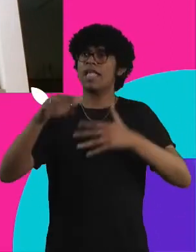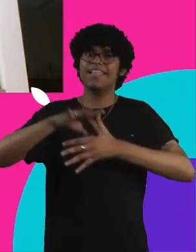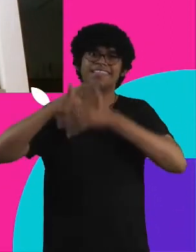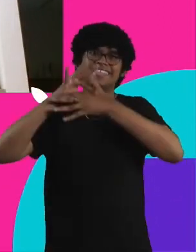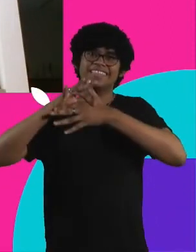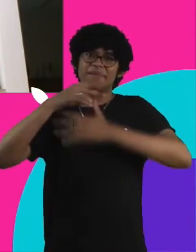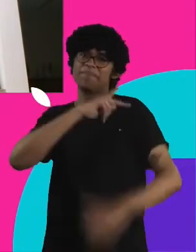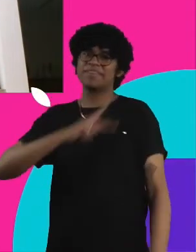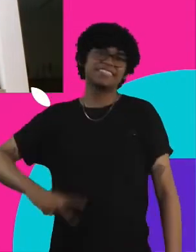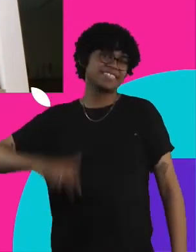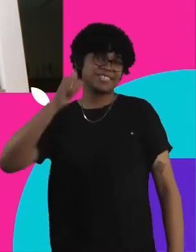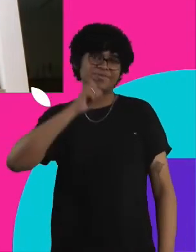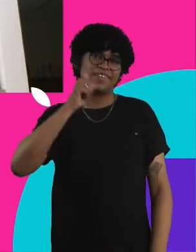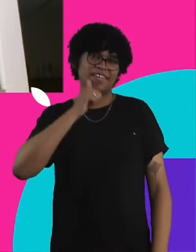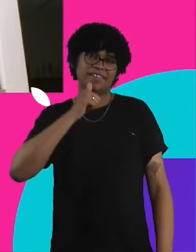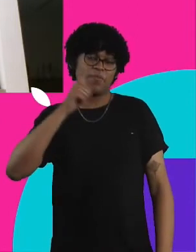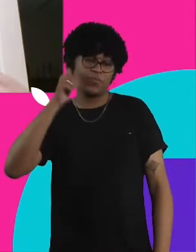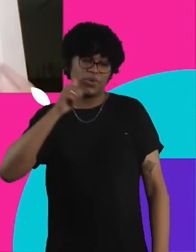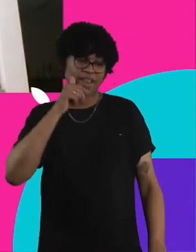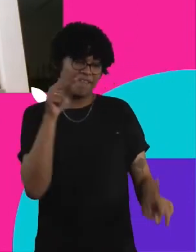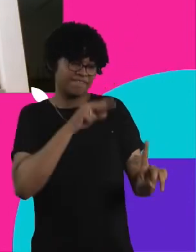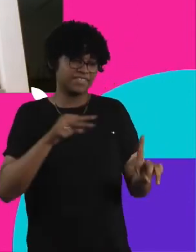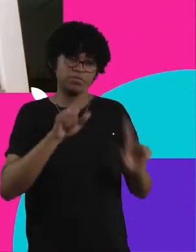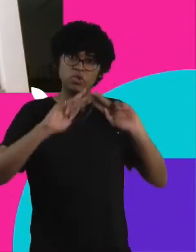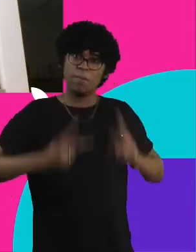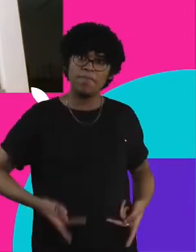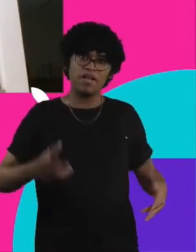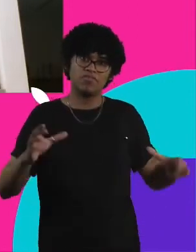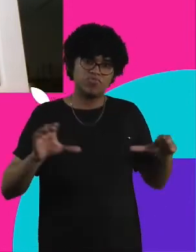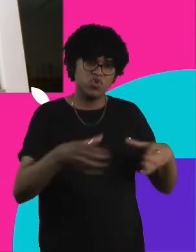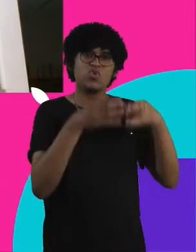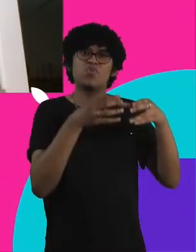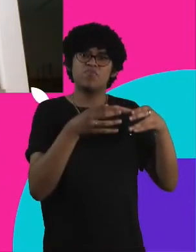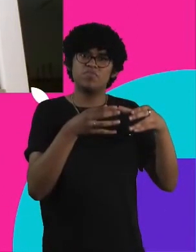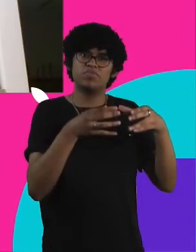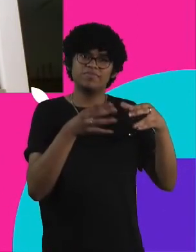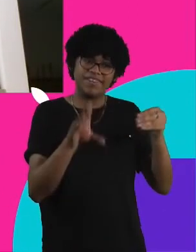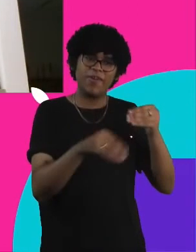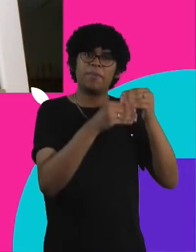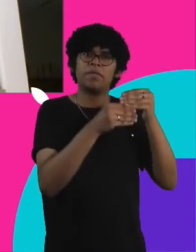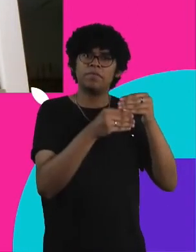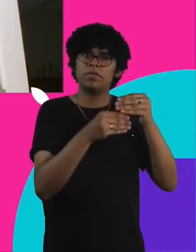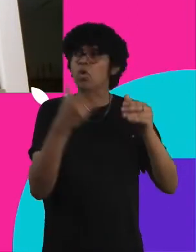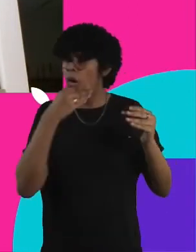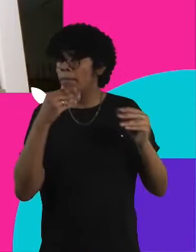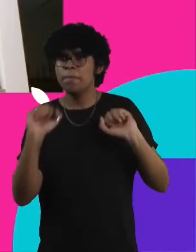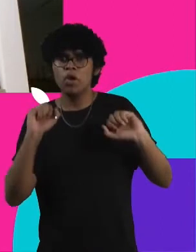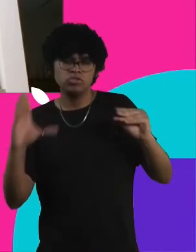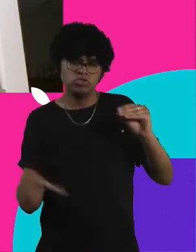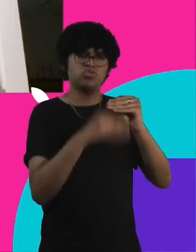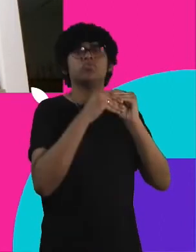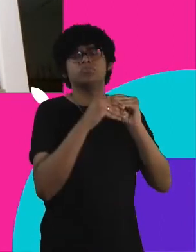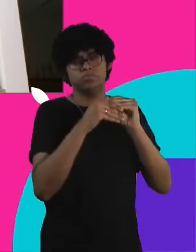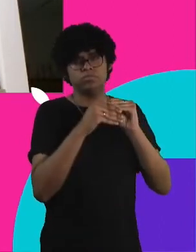mulheres. Mulheres têm uma visão mais humana, mais colaborativa, mais agregadora, e os homens junto com as mulheres. Então, eu acho que